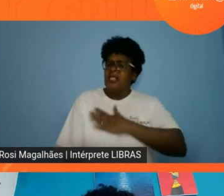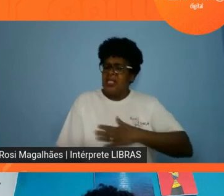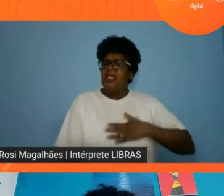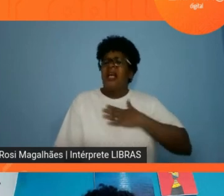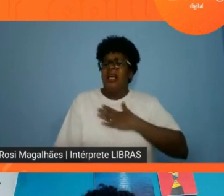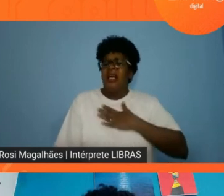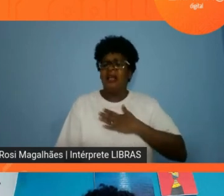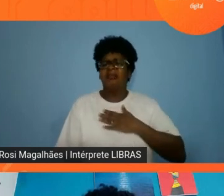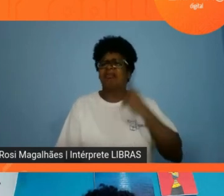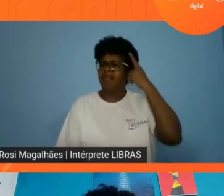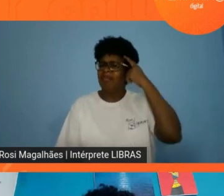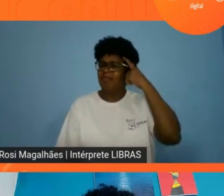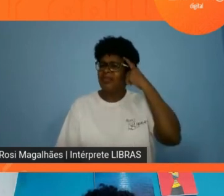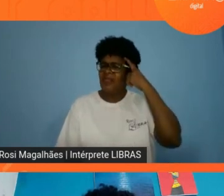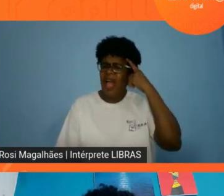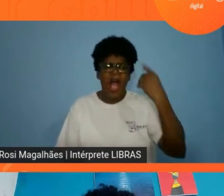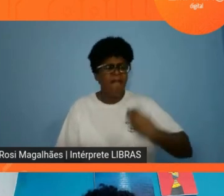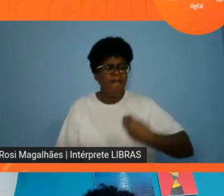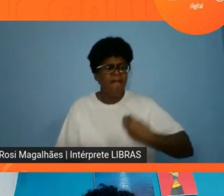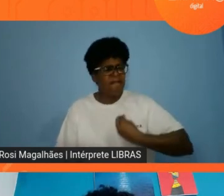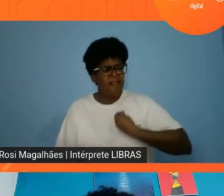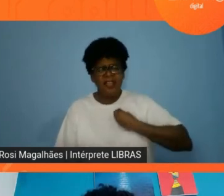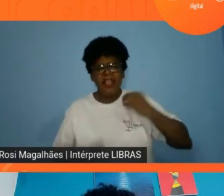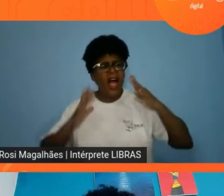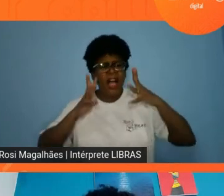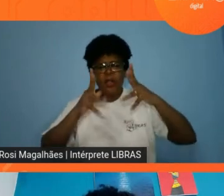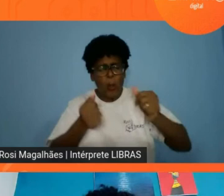poesias que eu li uma vida toda em livros.